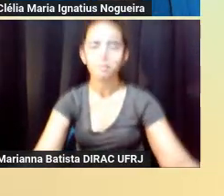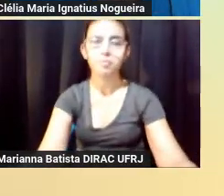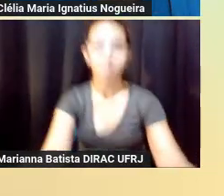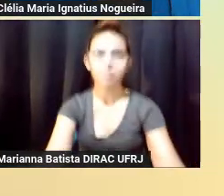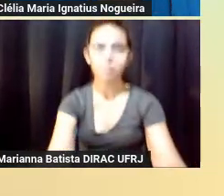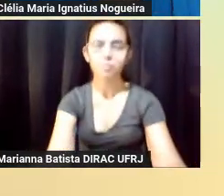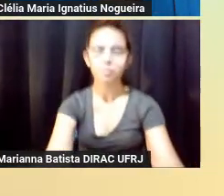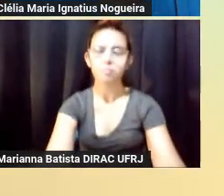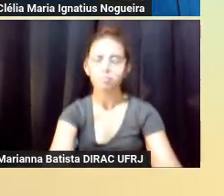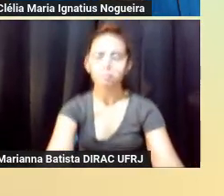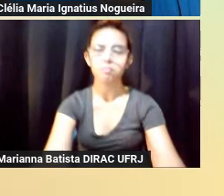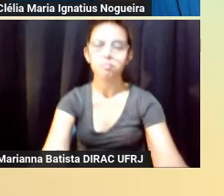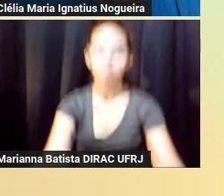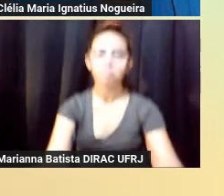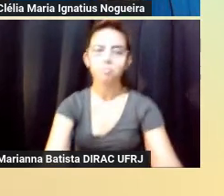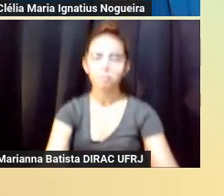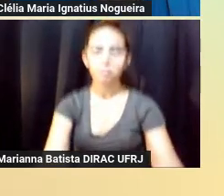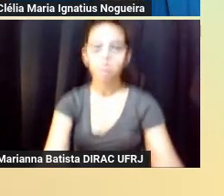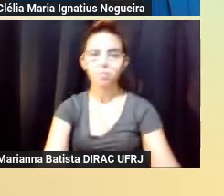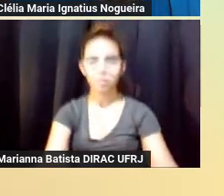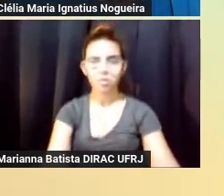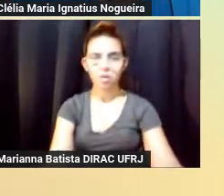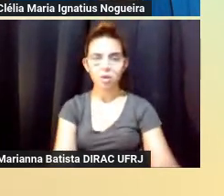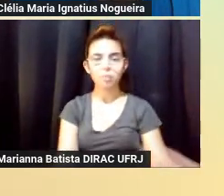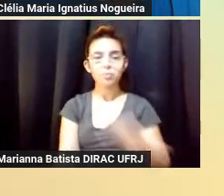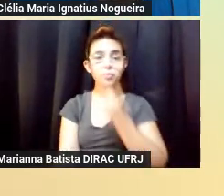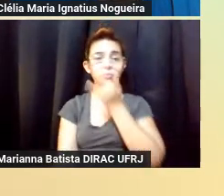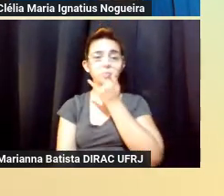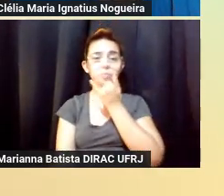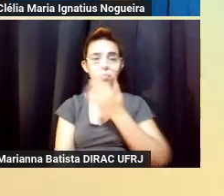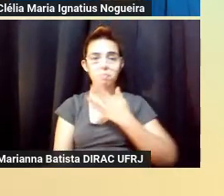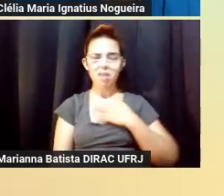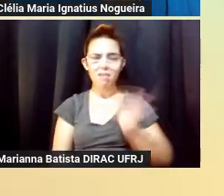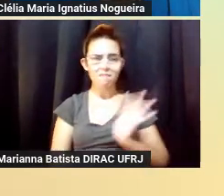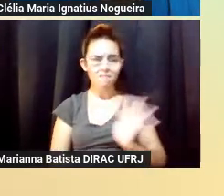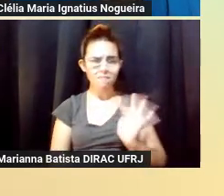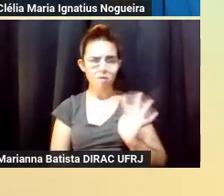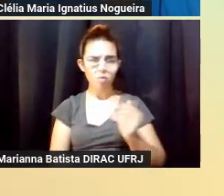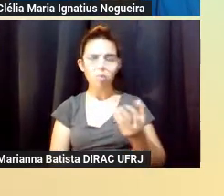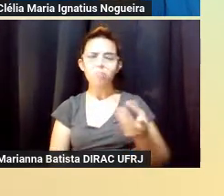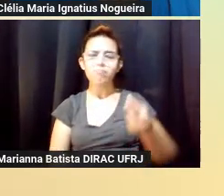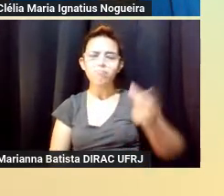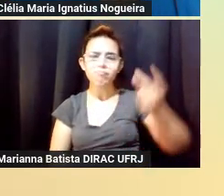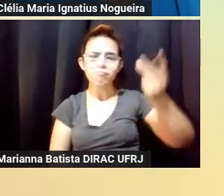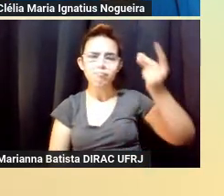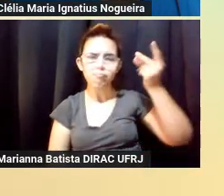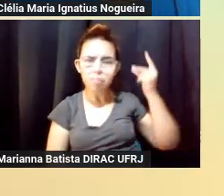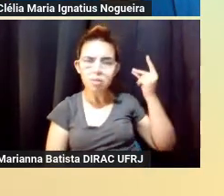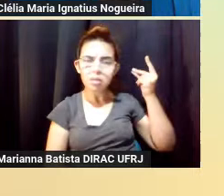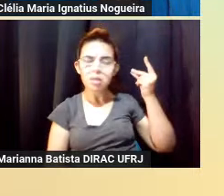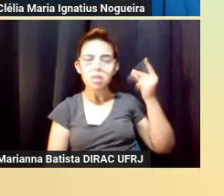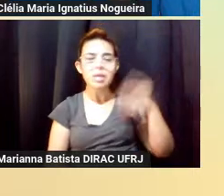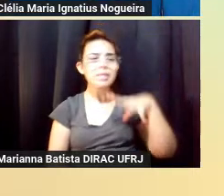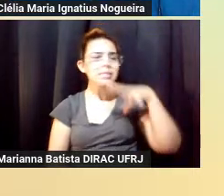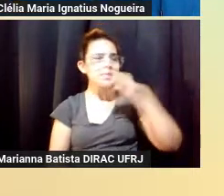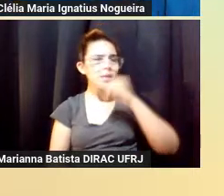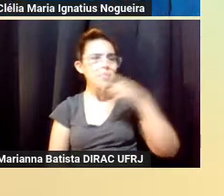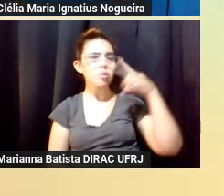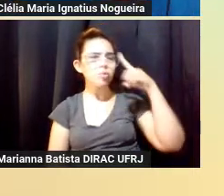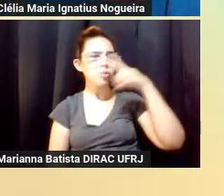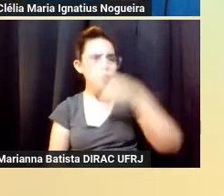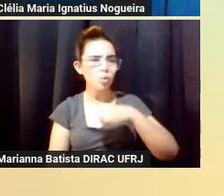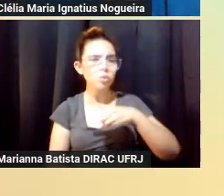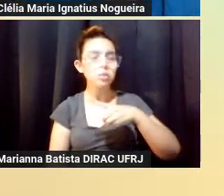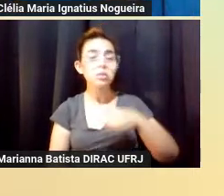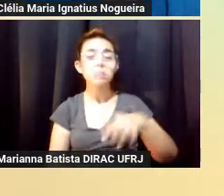quinta. Aí, na sexta-noite e no sábado, o dia inteiro, se repetiam as aulas de segunda a quinta, porque era